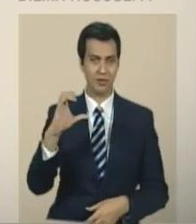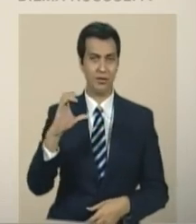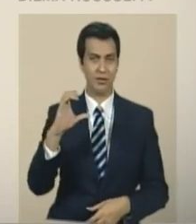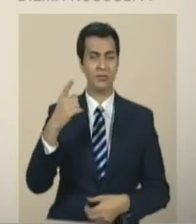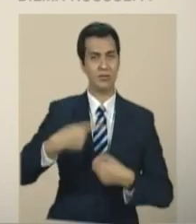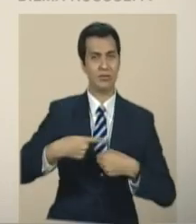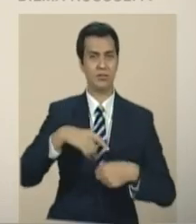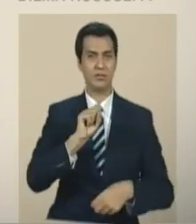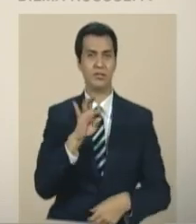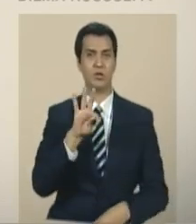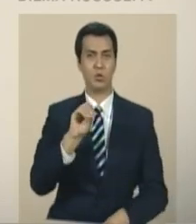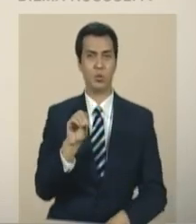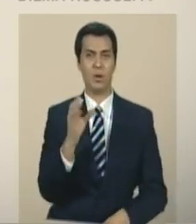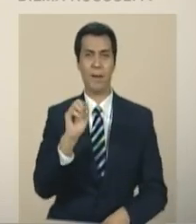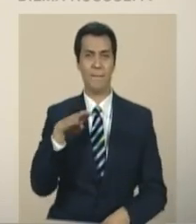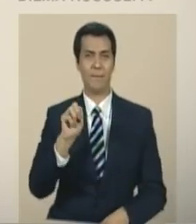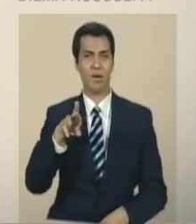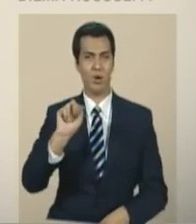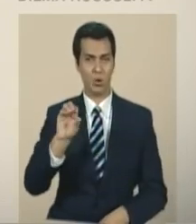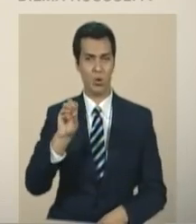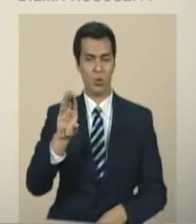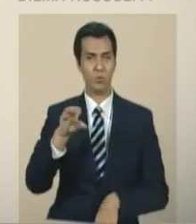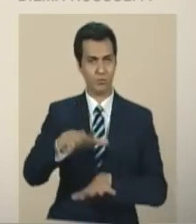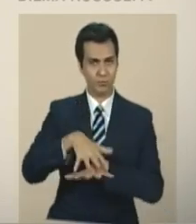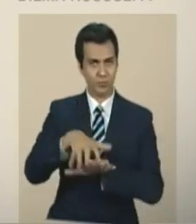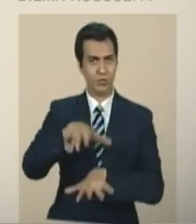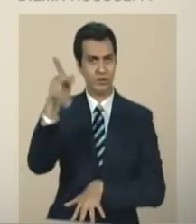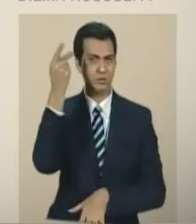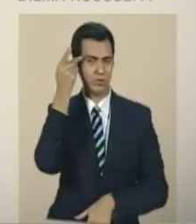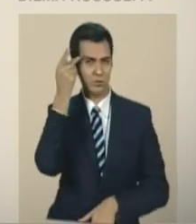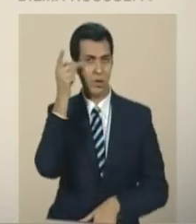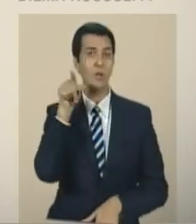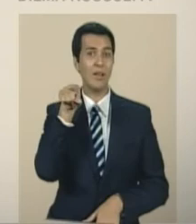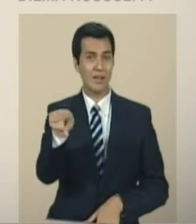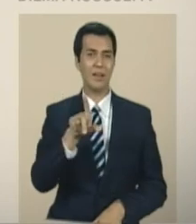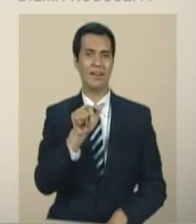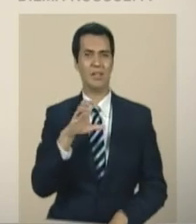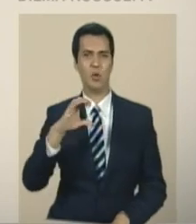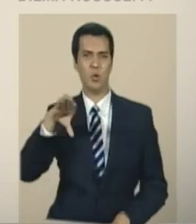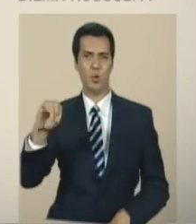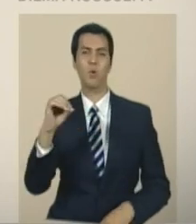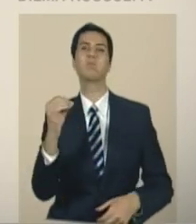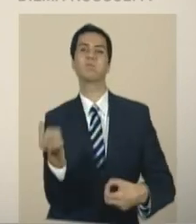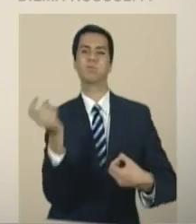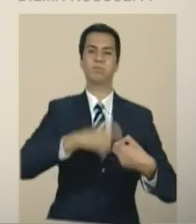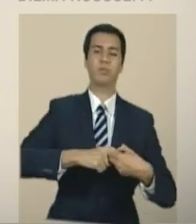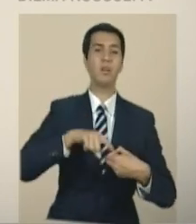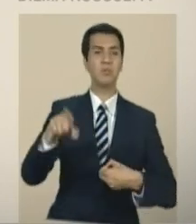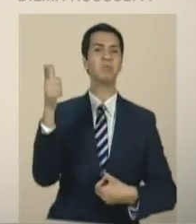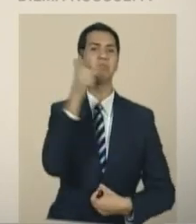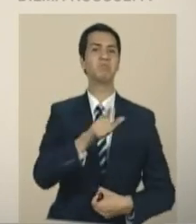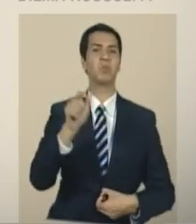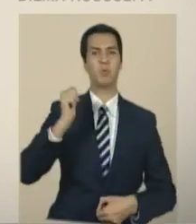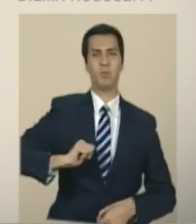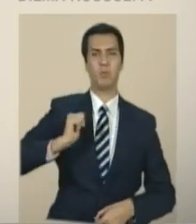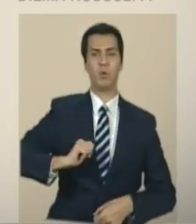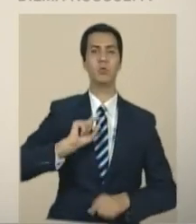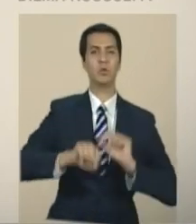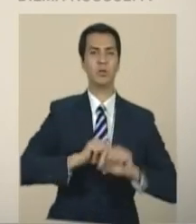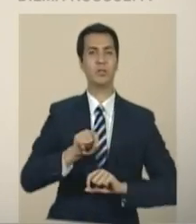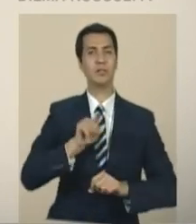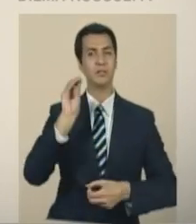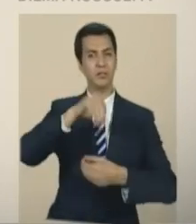o link ou se candidatou a primeira chamada do Ciência sem Fronteiras em outubro e com a bolsa no